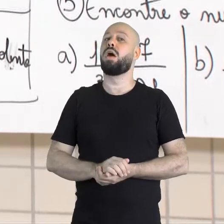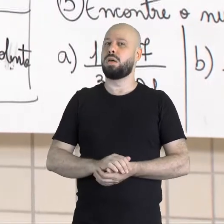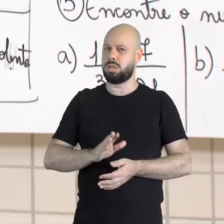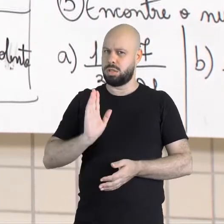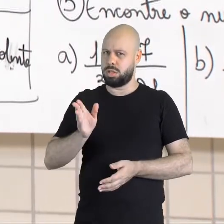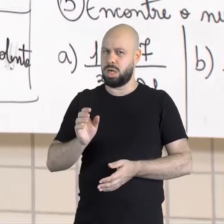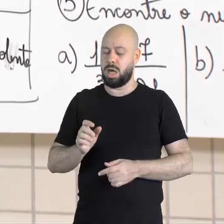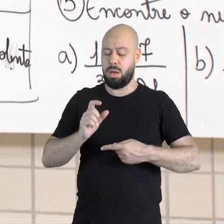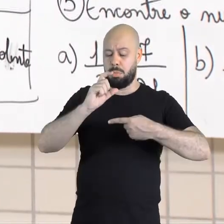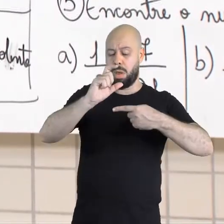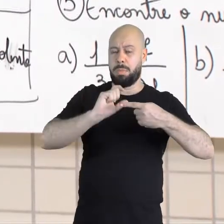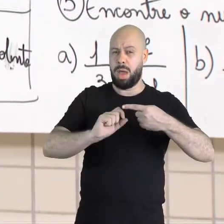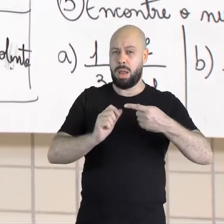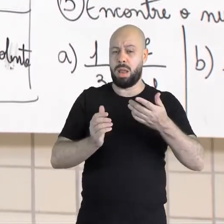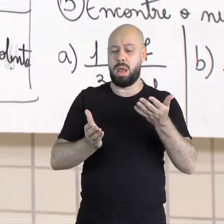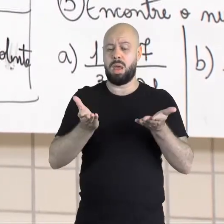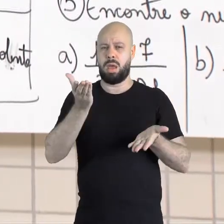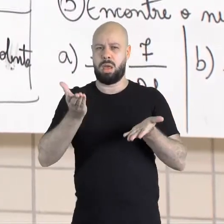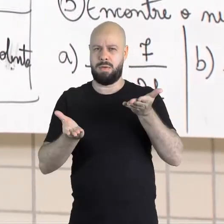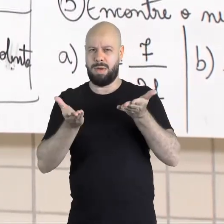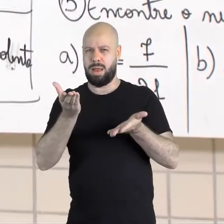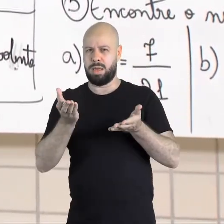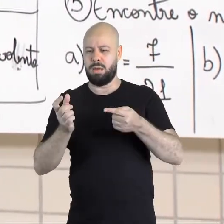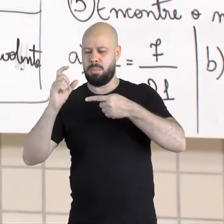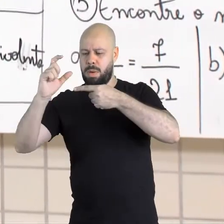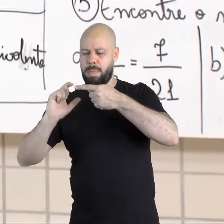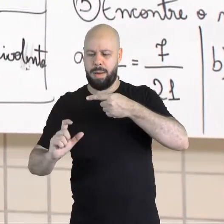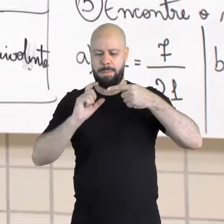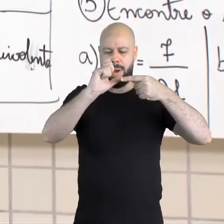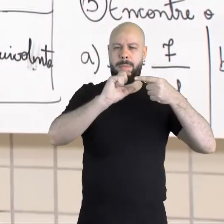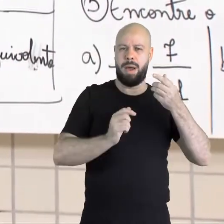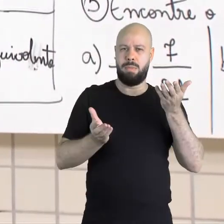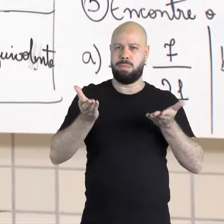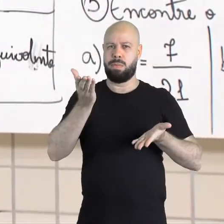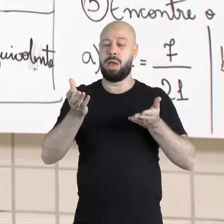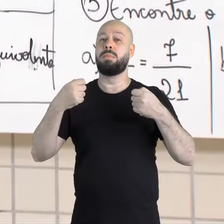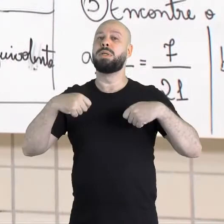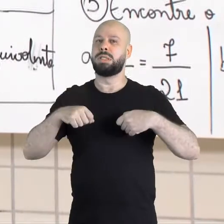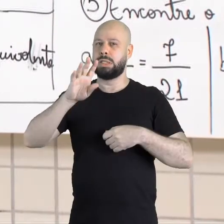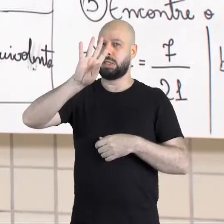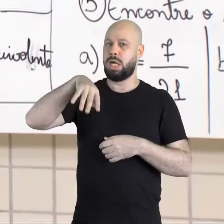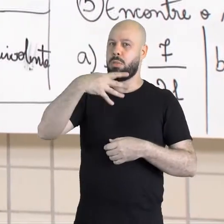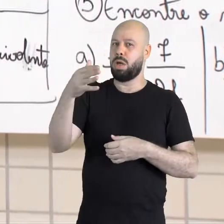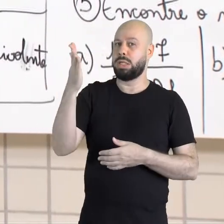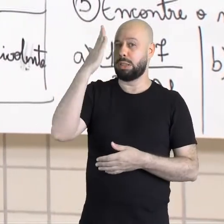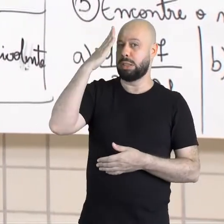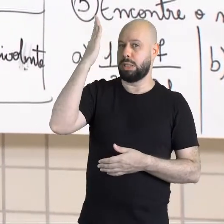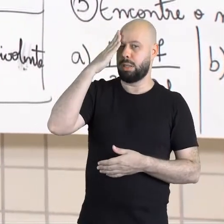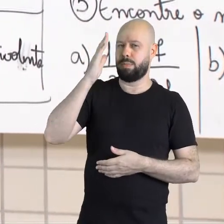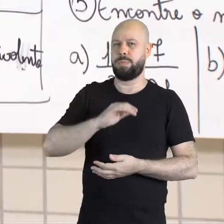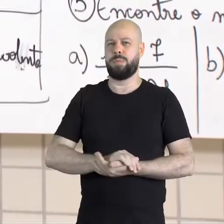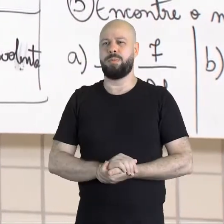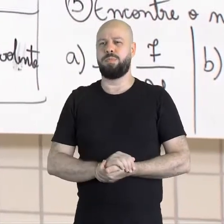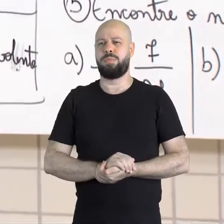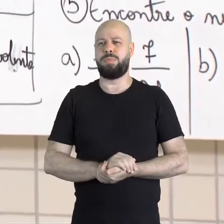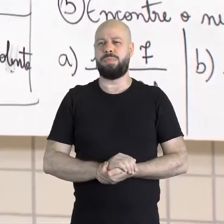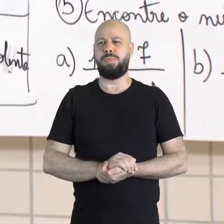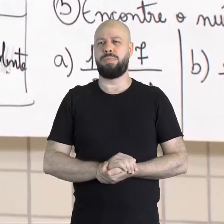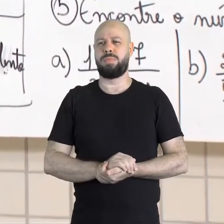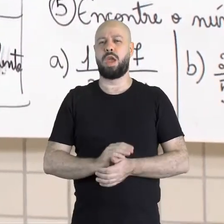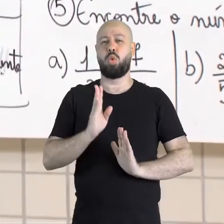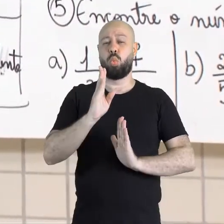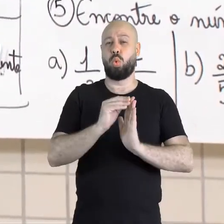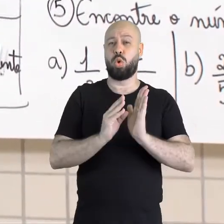nisso, porque é um assunto muito importante e precisa de tabuada, tá, turminha? Precisa de tabuada. E esse conteúdo